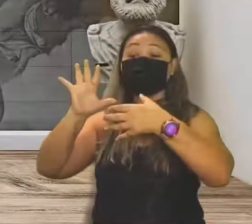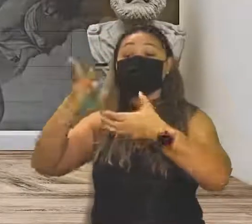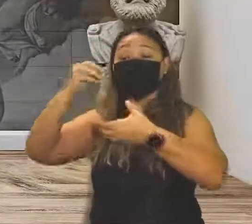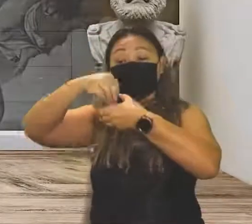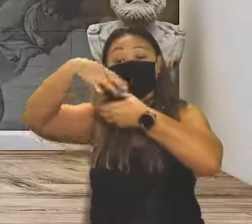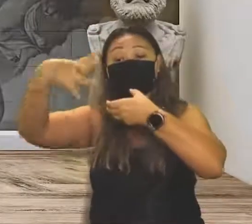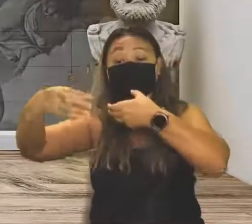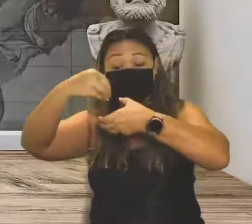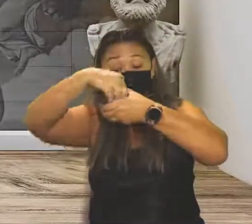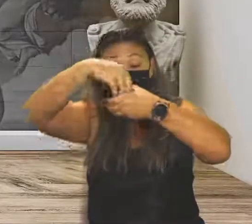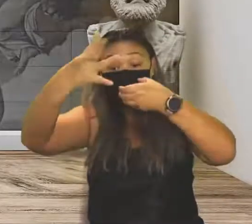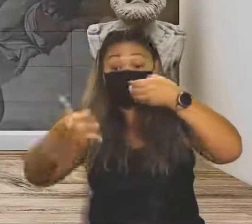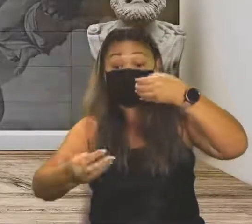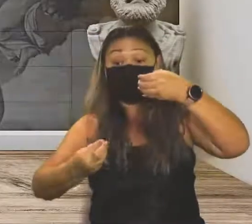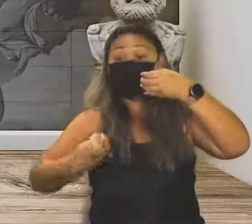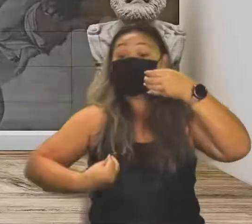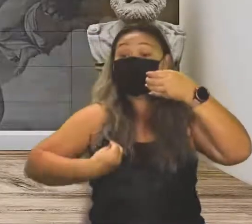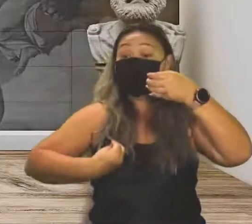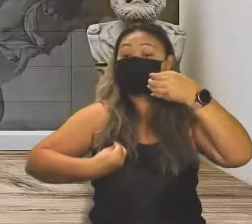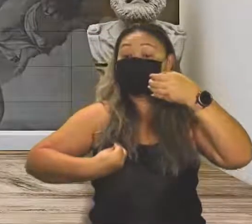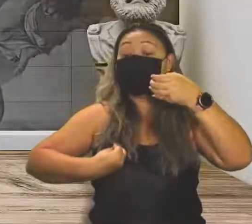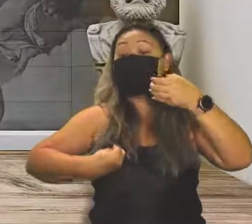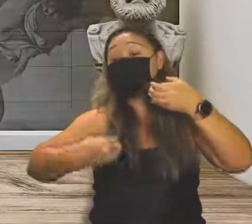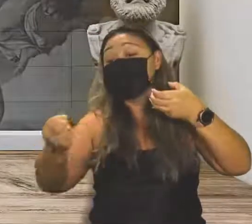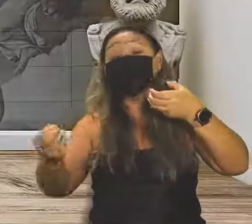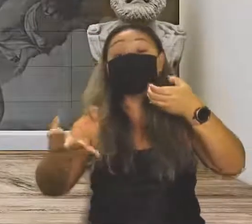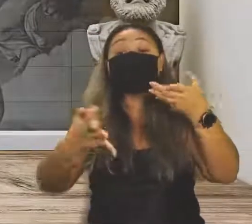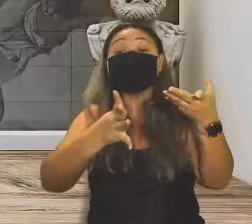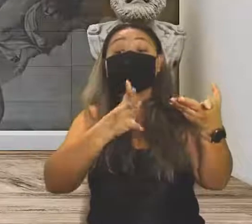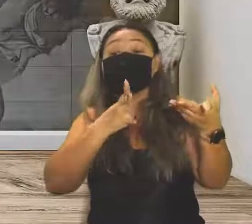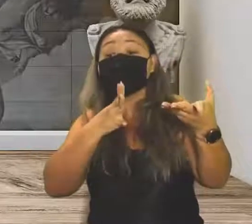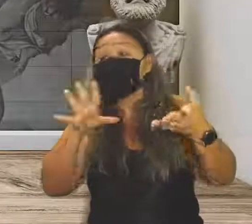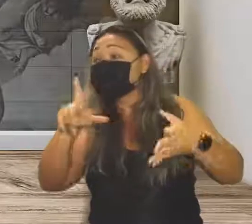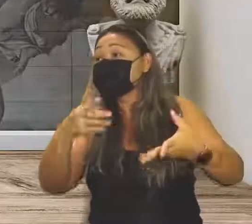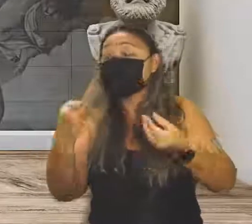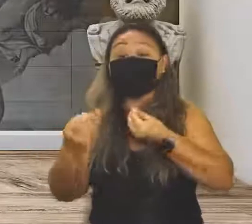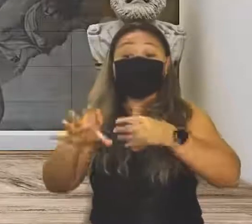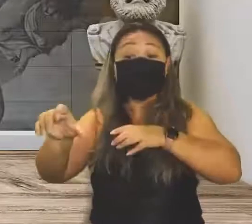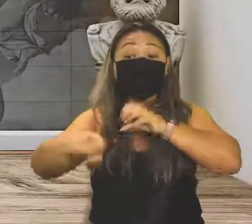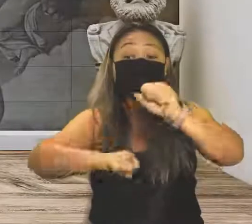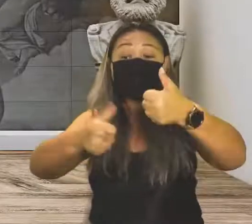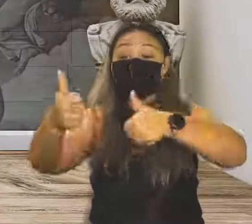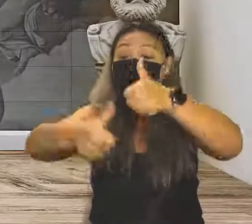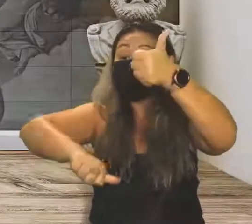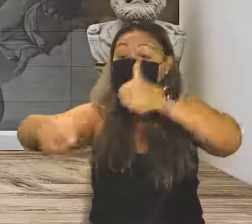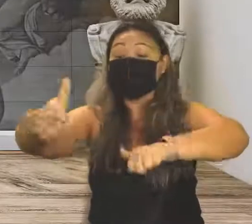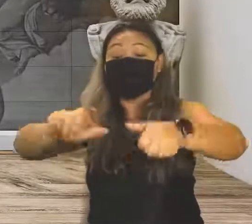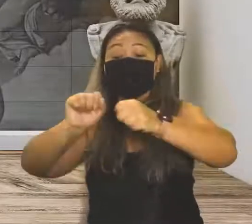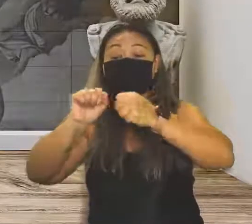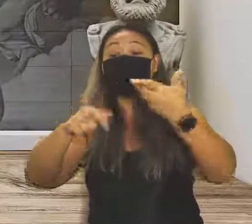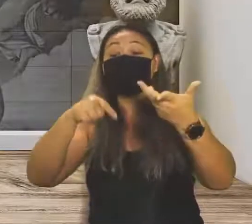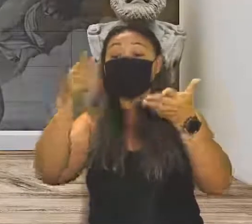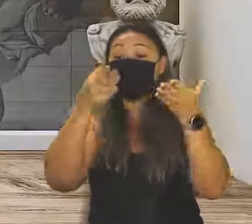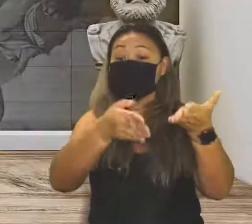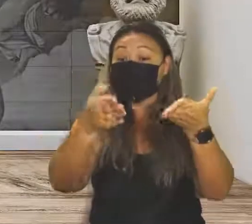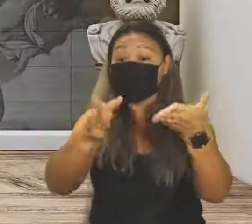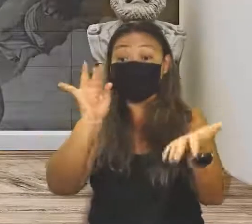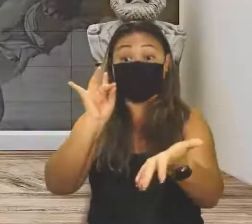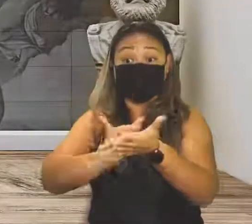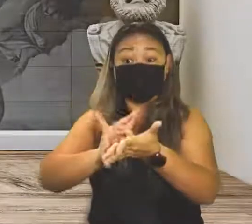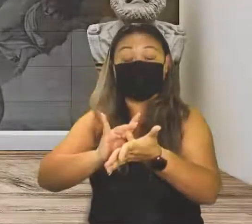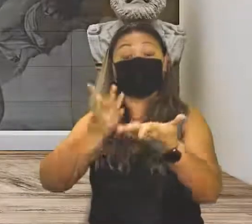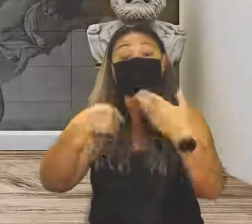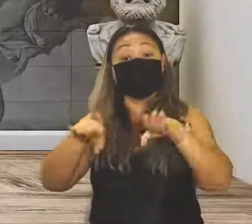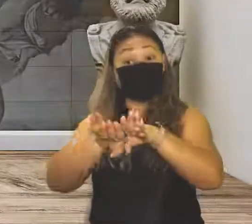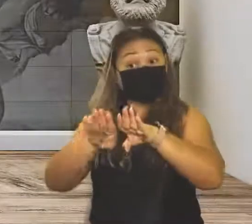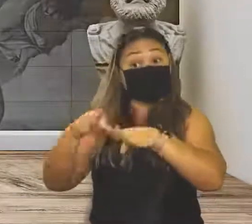para a sua vida. Novos tipos de conhecer, da forma de eu pegar, analisar o fato em si. Vimos